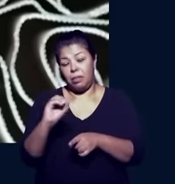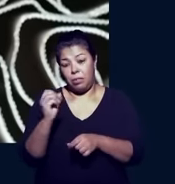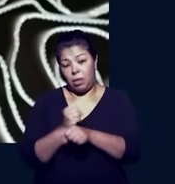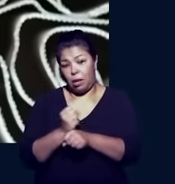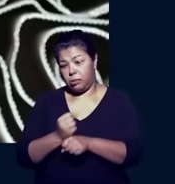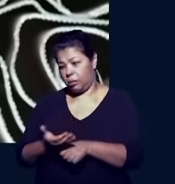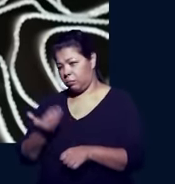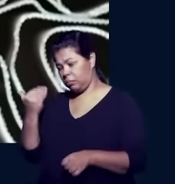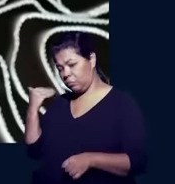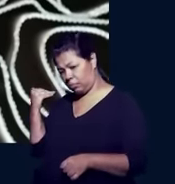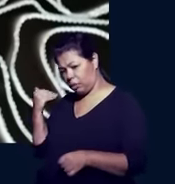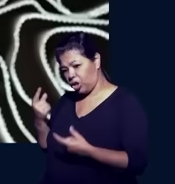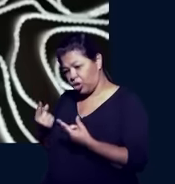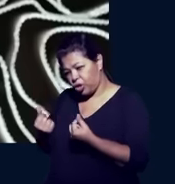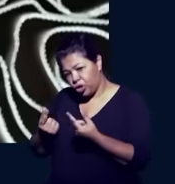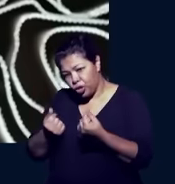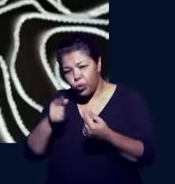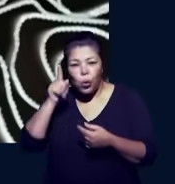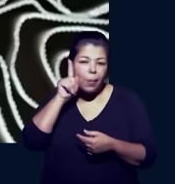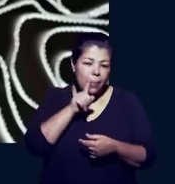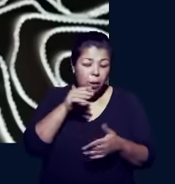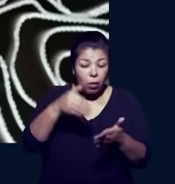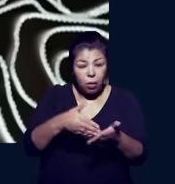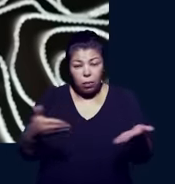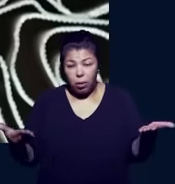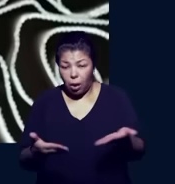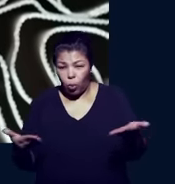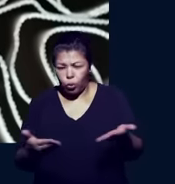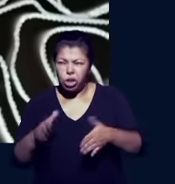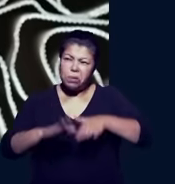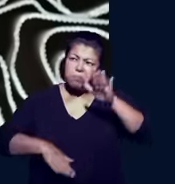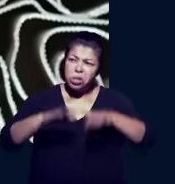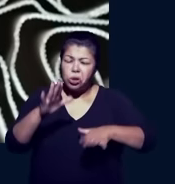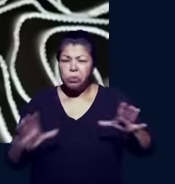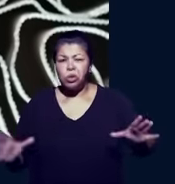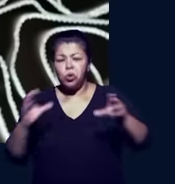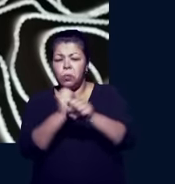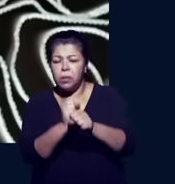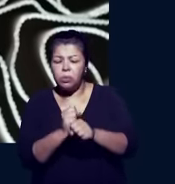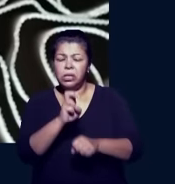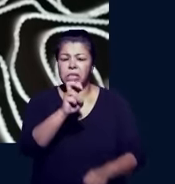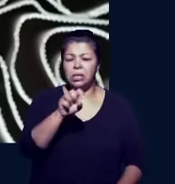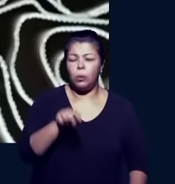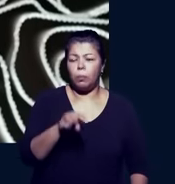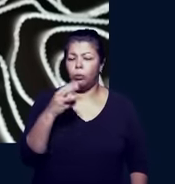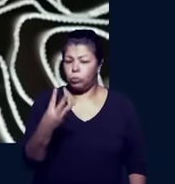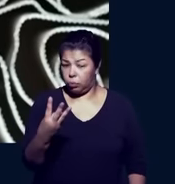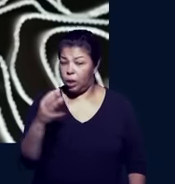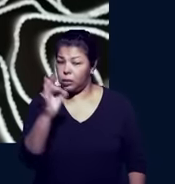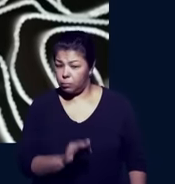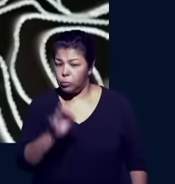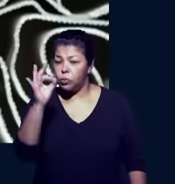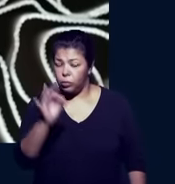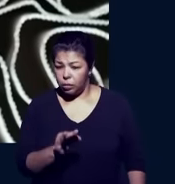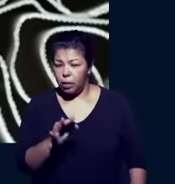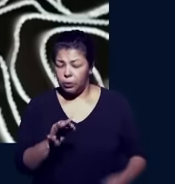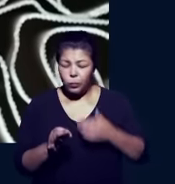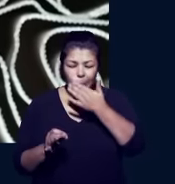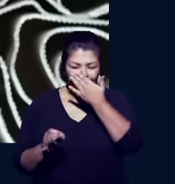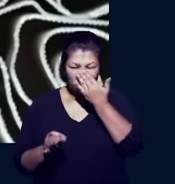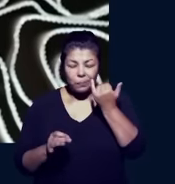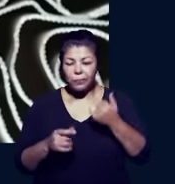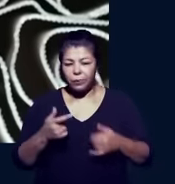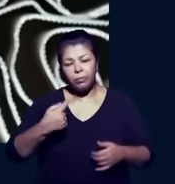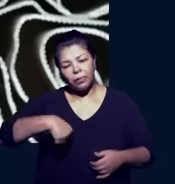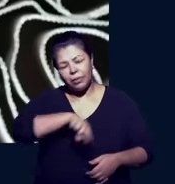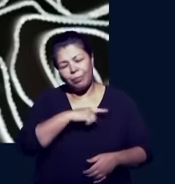americano desde a Segunda Guerra até hoje dá mais ou menos 5.3 então mais ou menos é perto da onde tá né até acima da